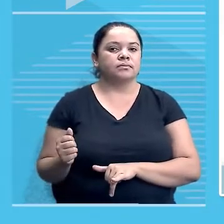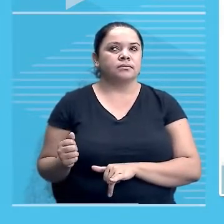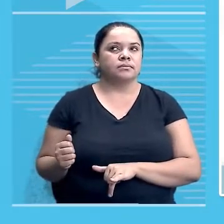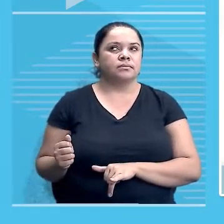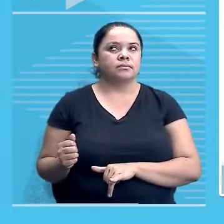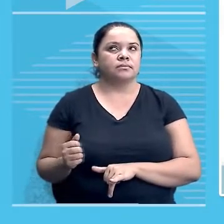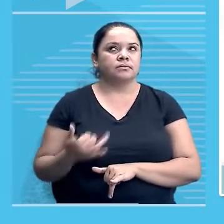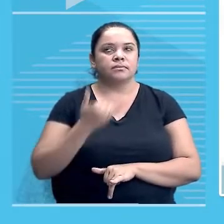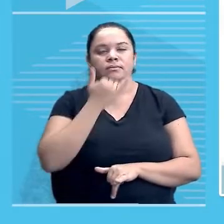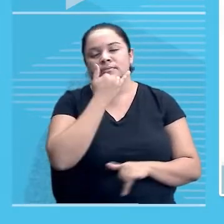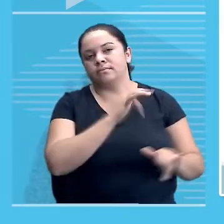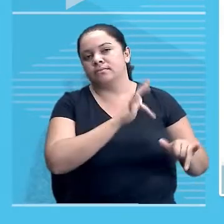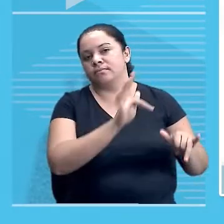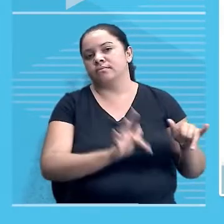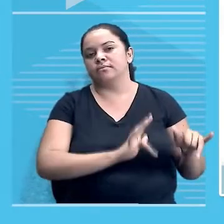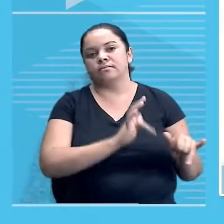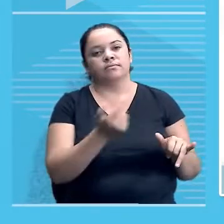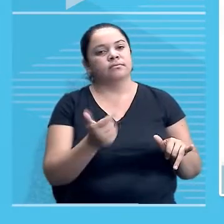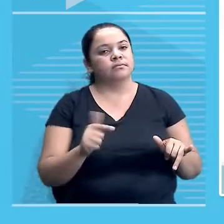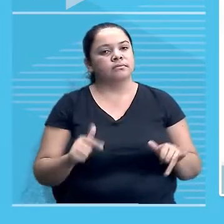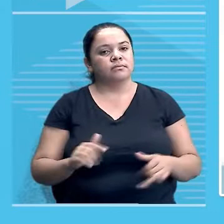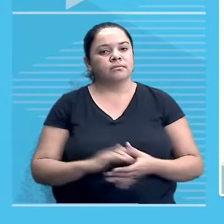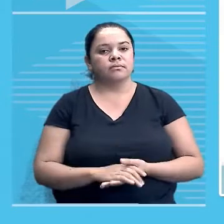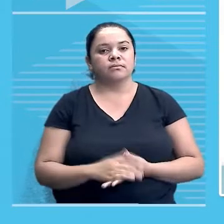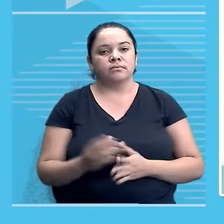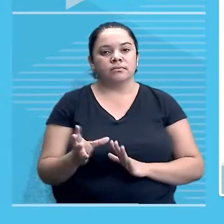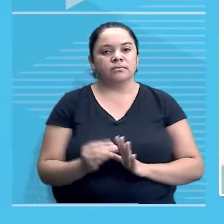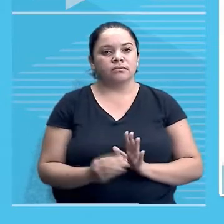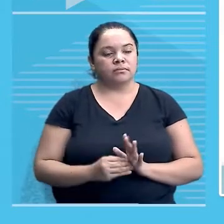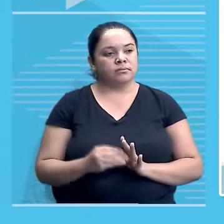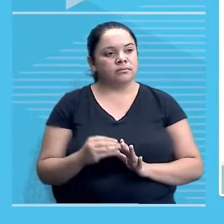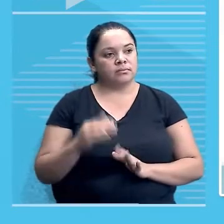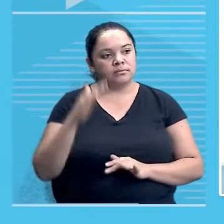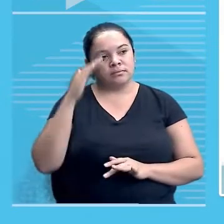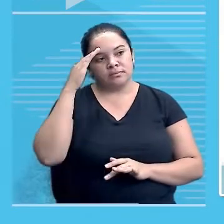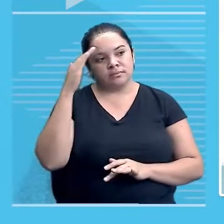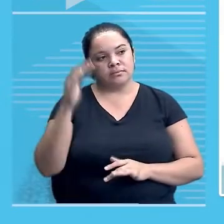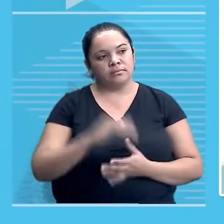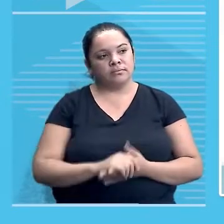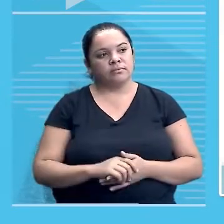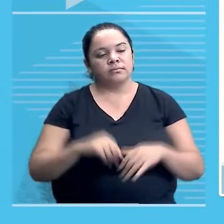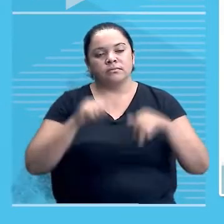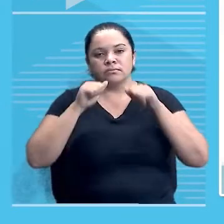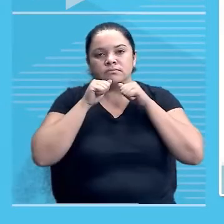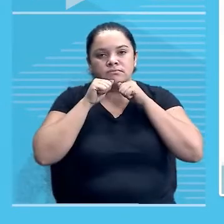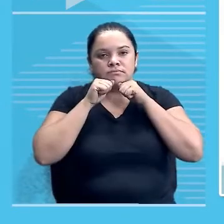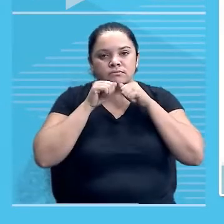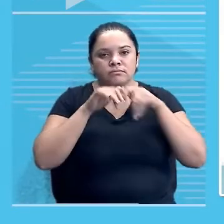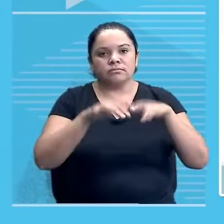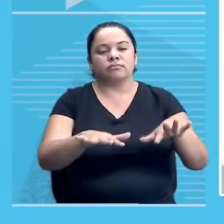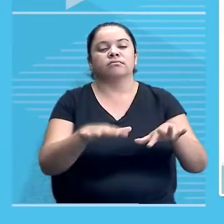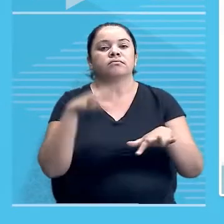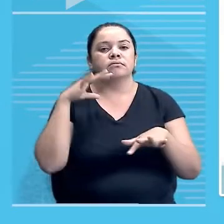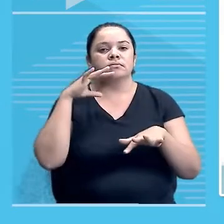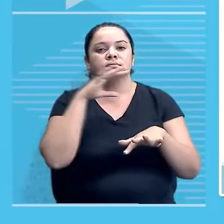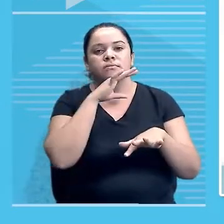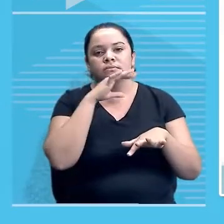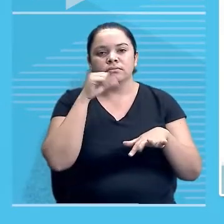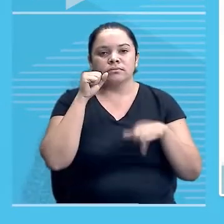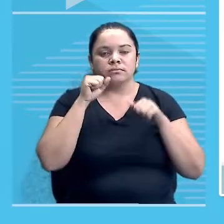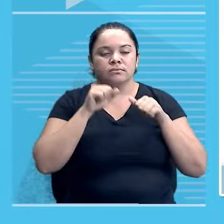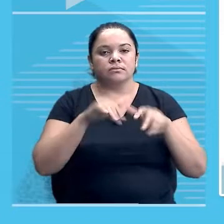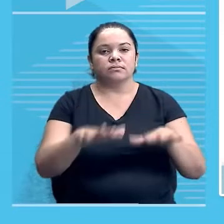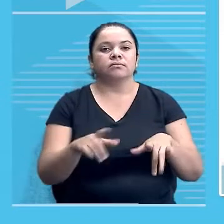aí, o nosso tema principal seria trabalhar com propagação de calor e o clima. O nosso objeto de conhecimento é